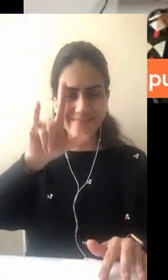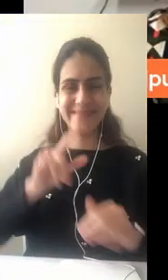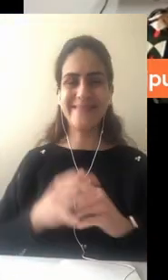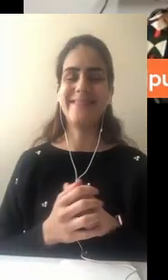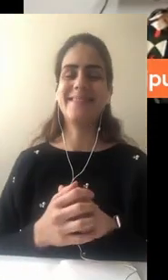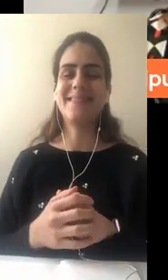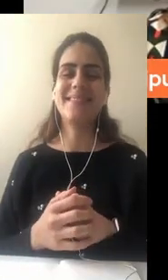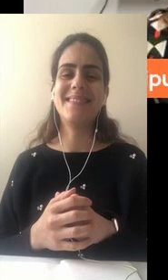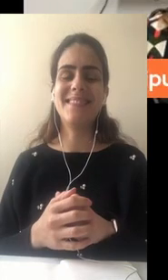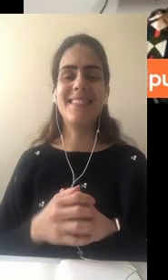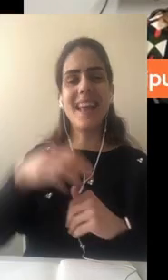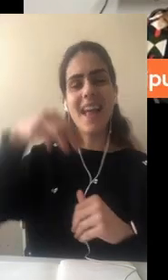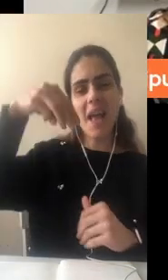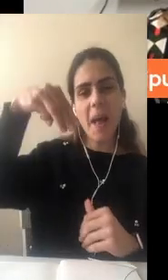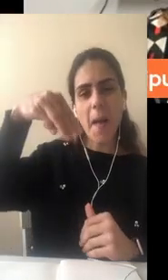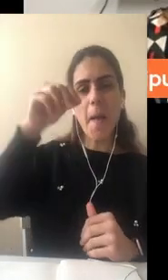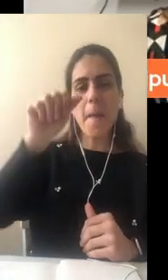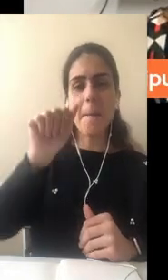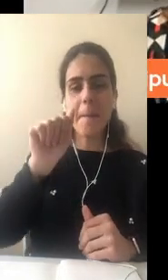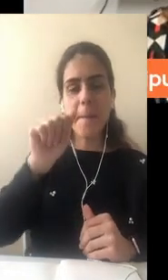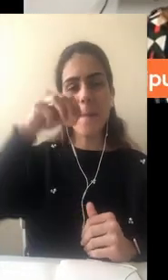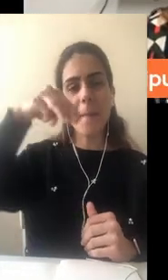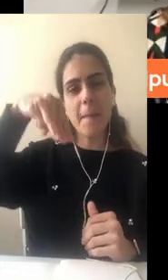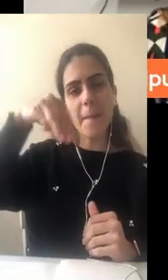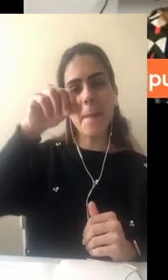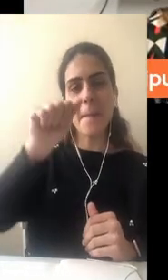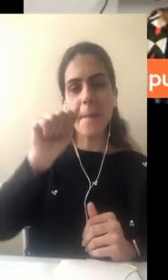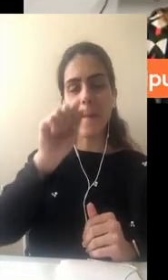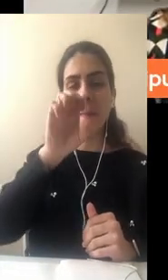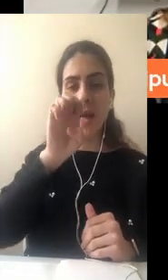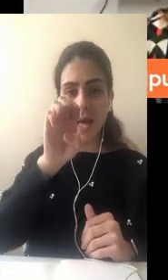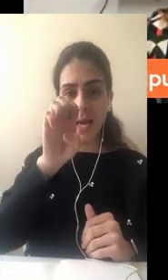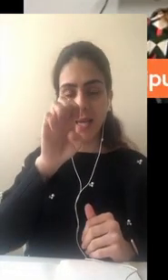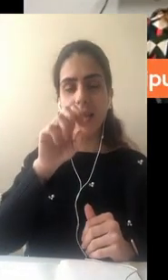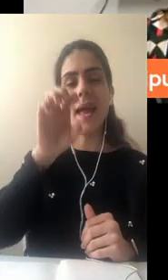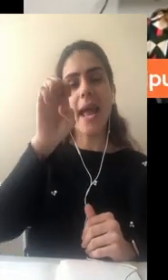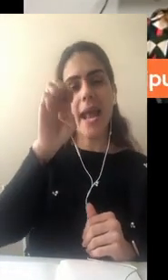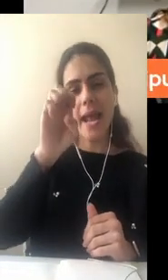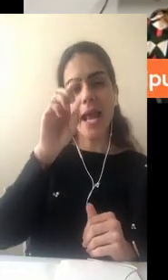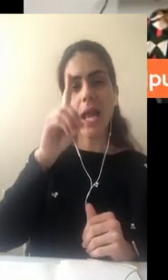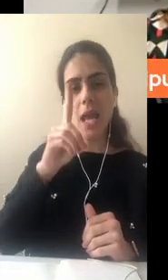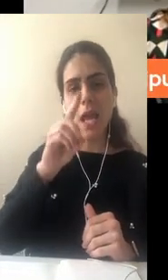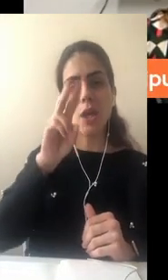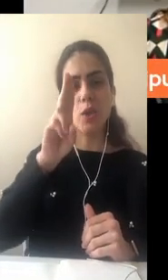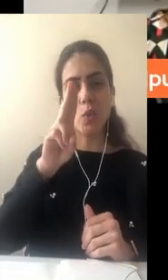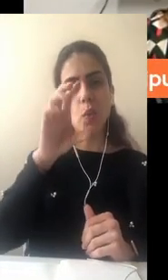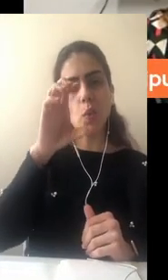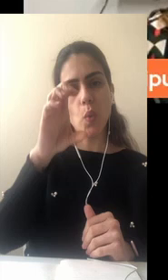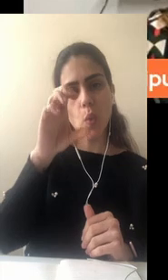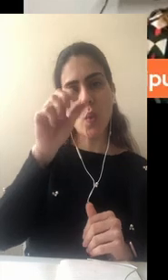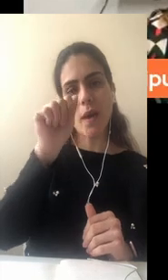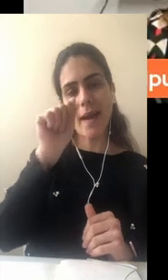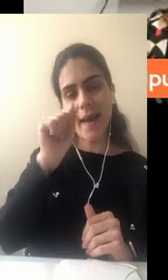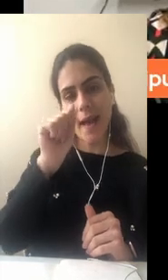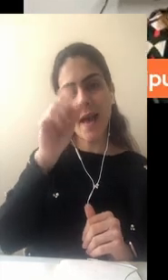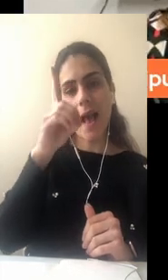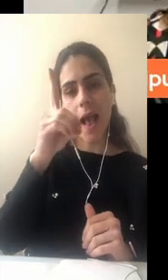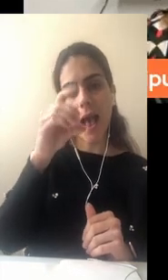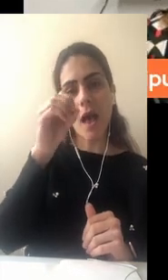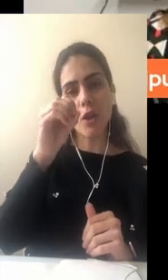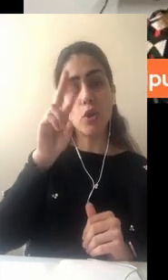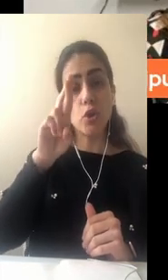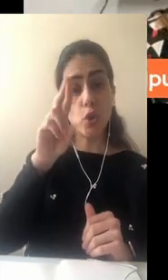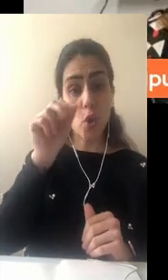@cassi.tardivo no Instagram, o /Mamãe Educadora no Facebook. Vou colocar de novo, todo ano eu coloco ele de